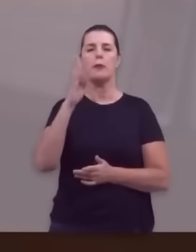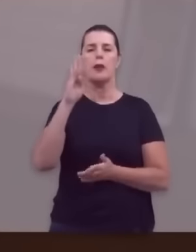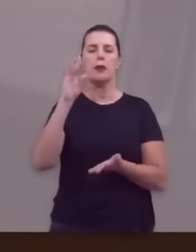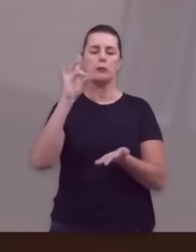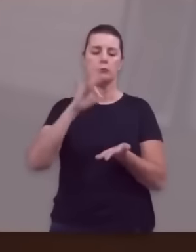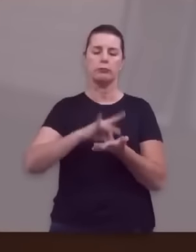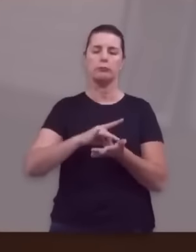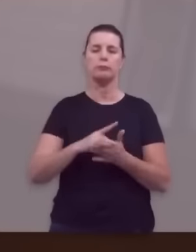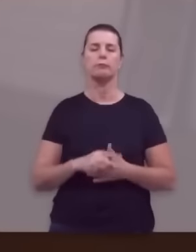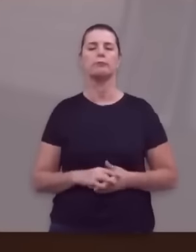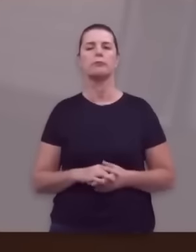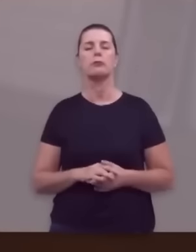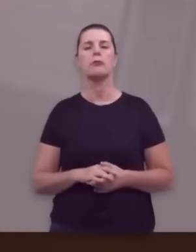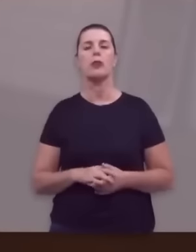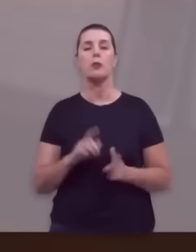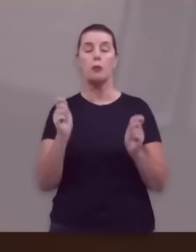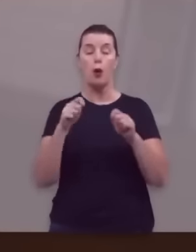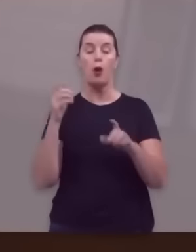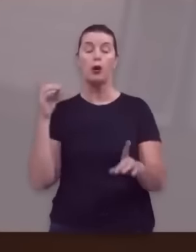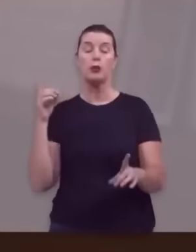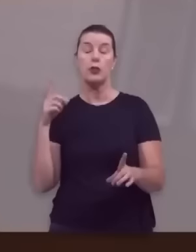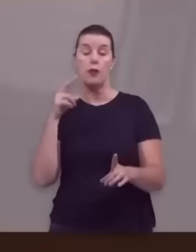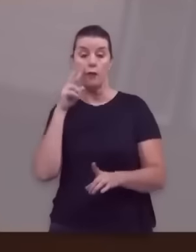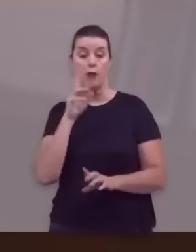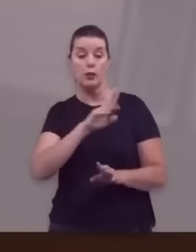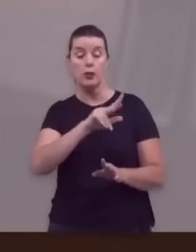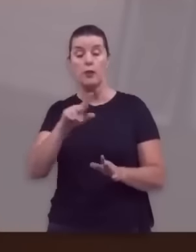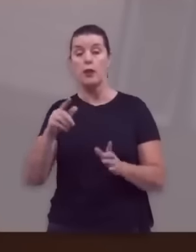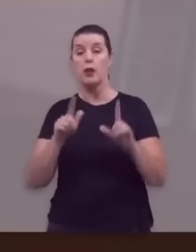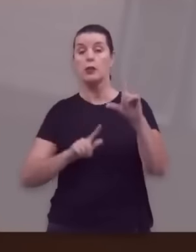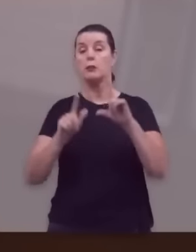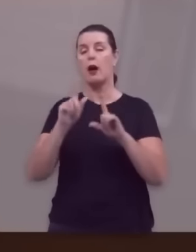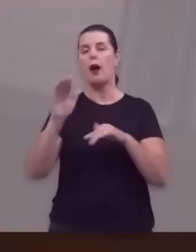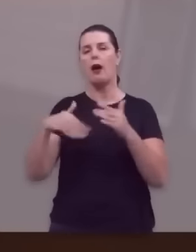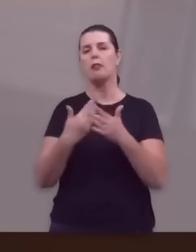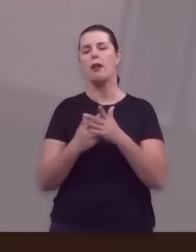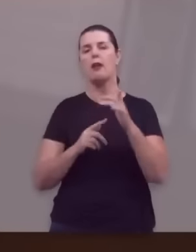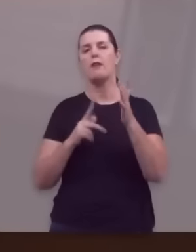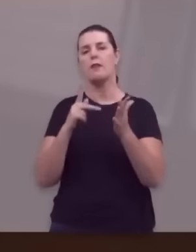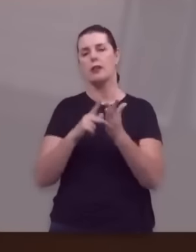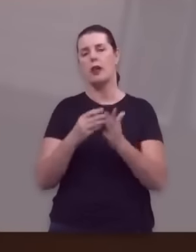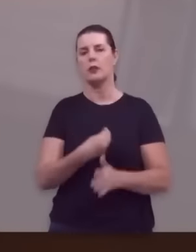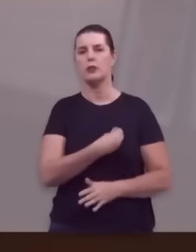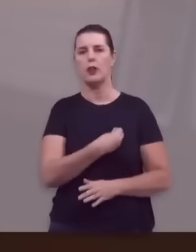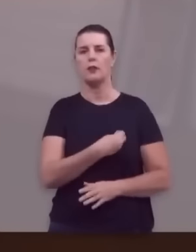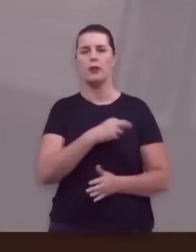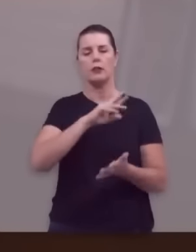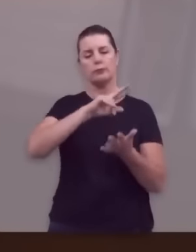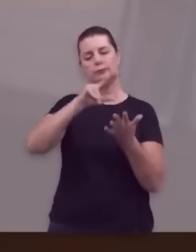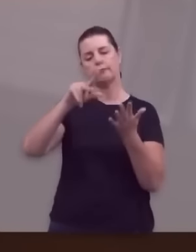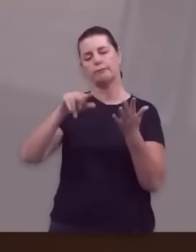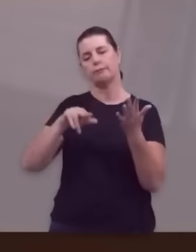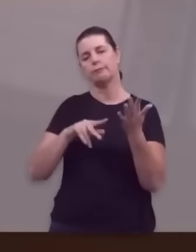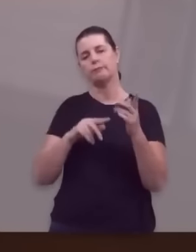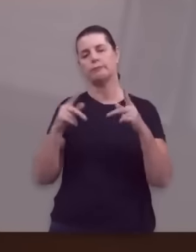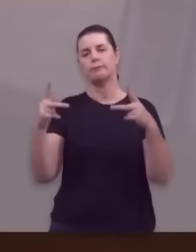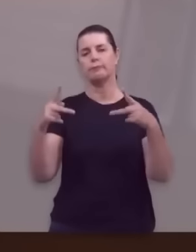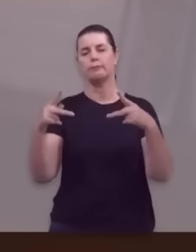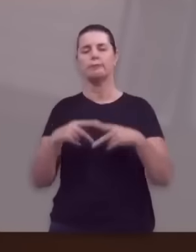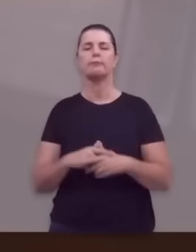e você vai poder acompanhar diversos programas inclusive o verdade vida e tantos outros lá na nossa